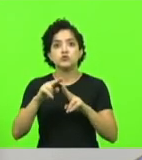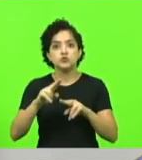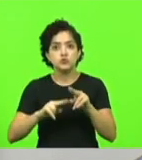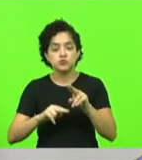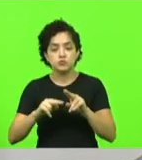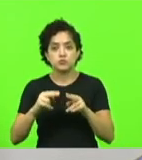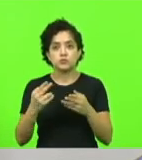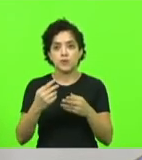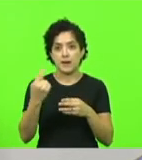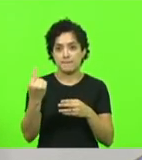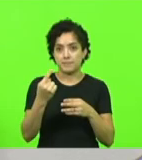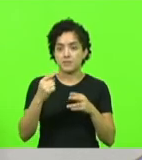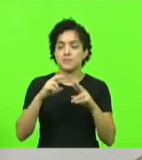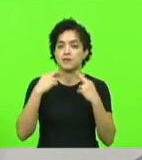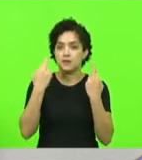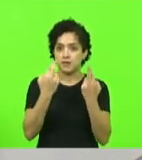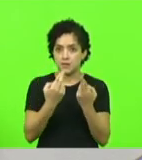onde